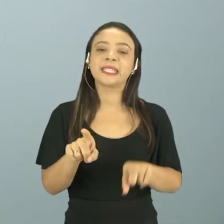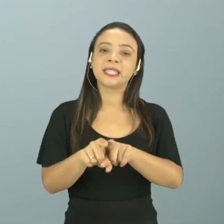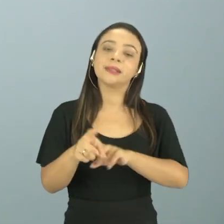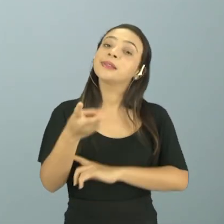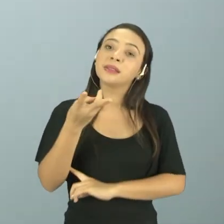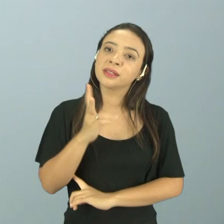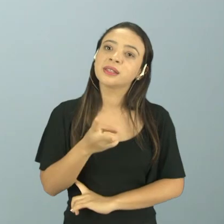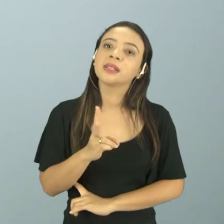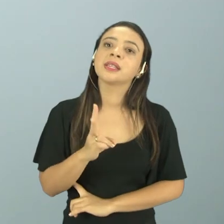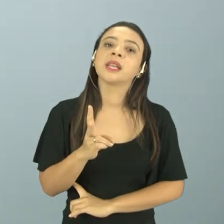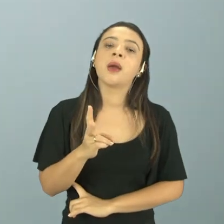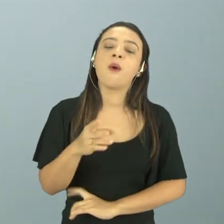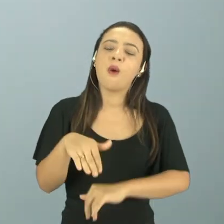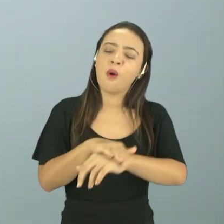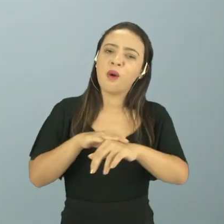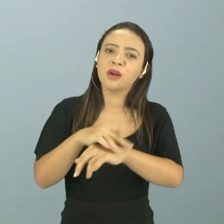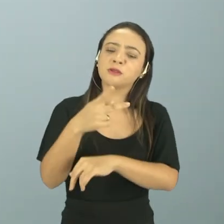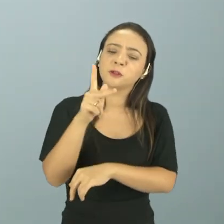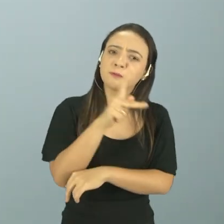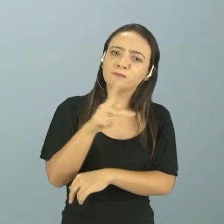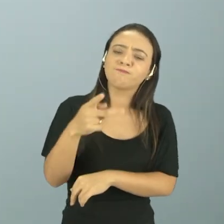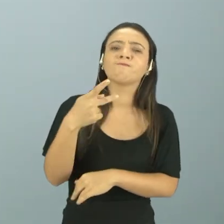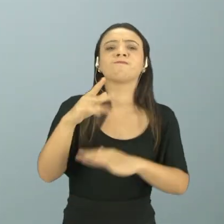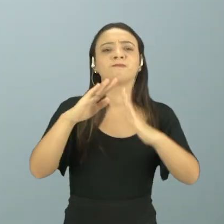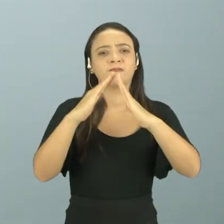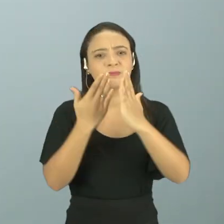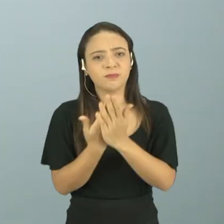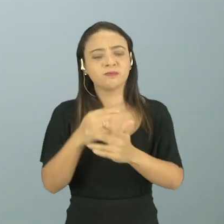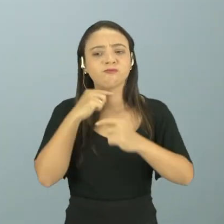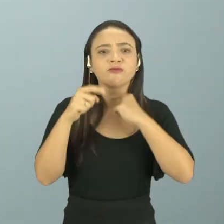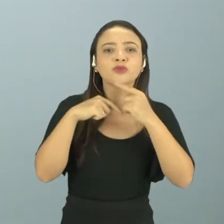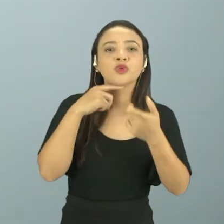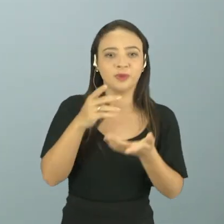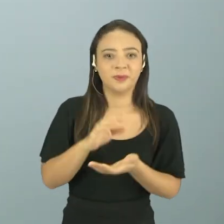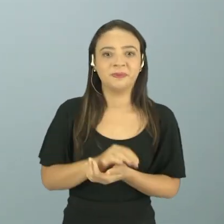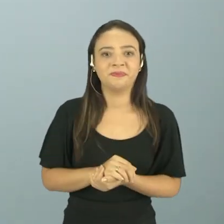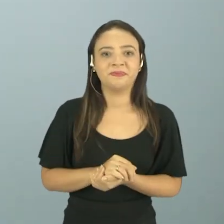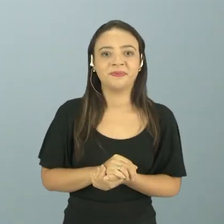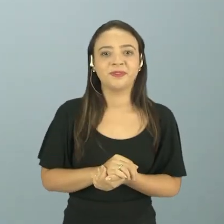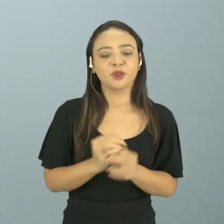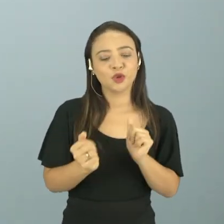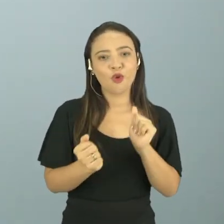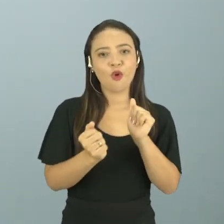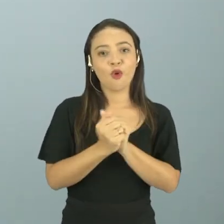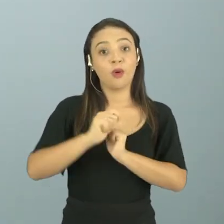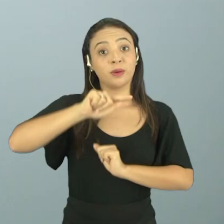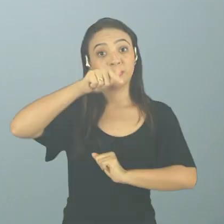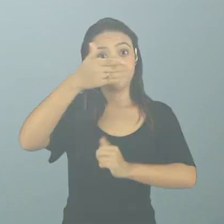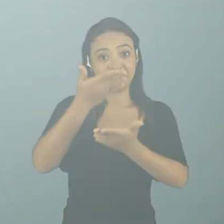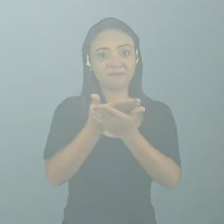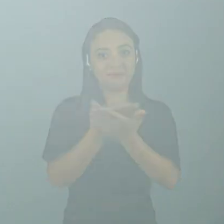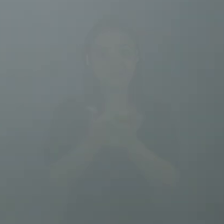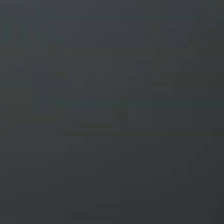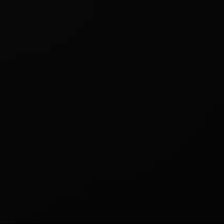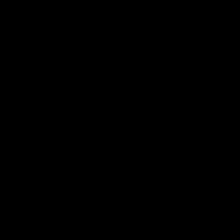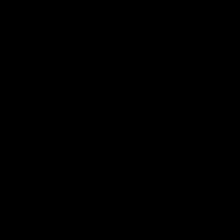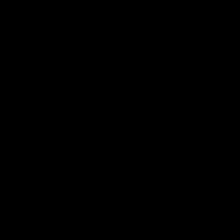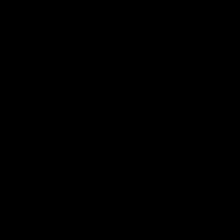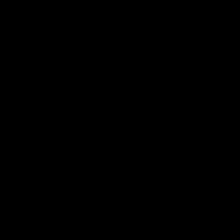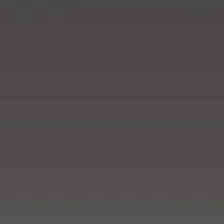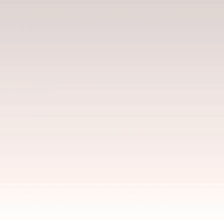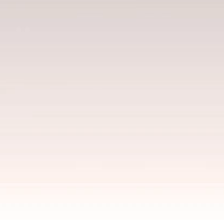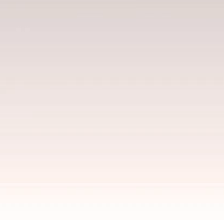sempre conte com o seu professor aí da sua escola, né? Para tirar suas dúvidas. Então fique com a gente nas próximas aulas também e até mais!